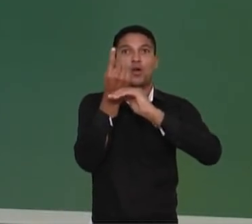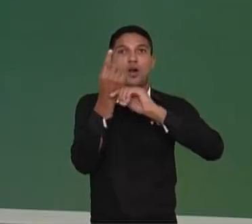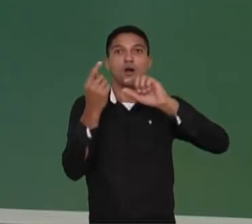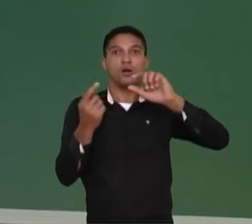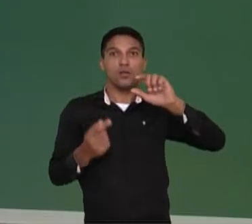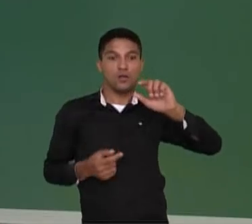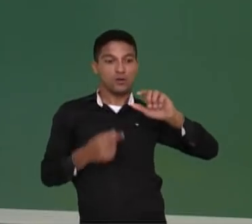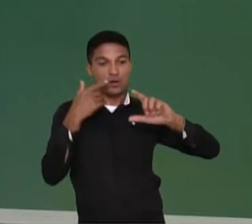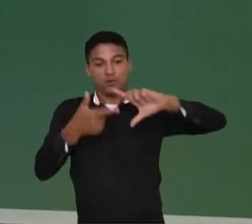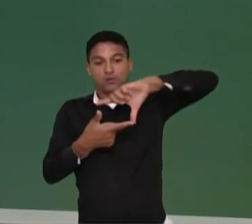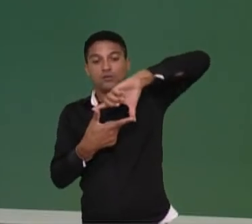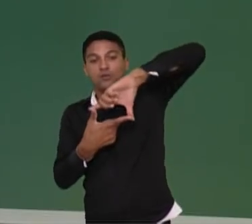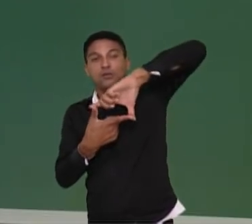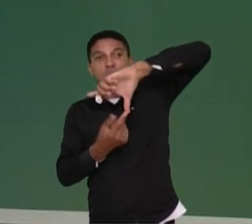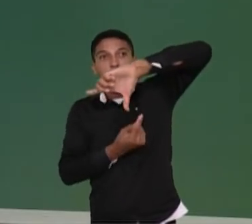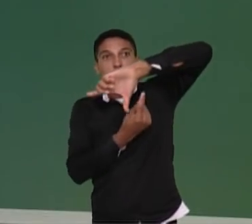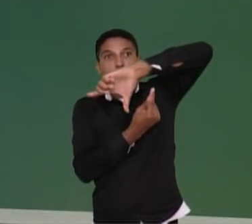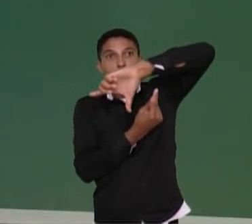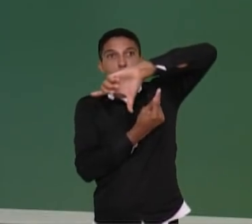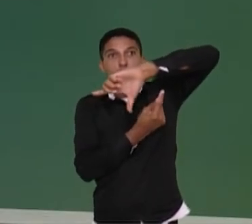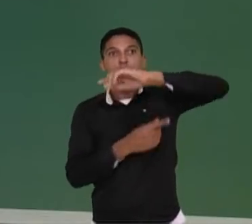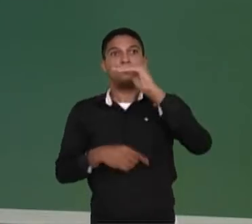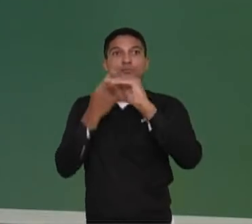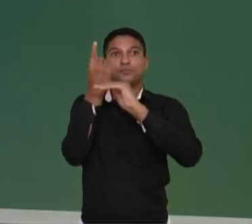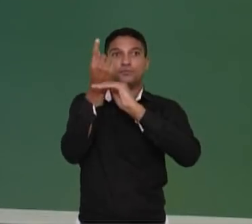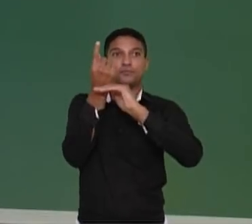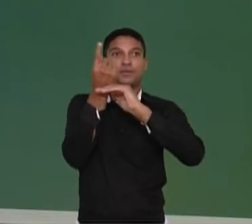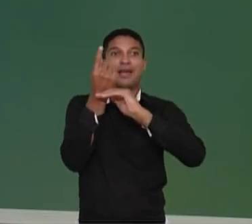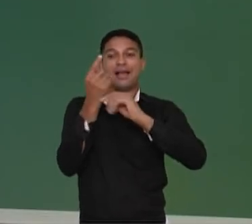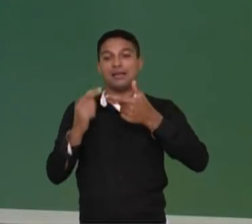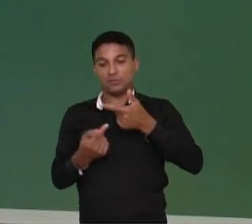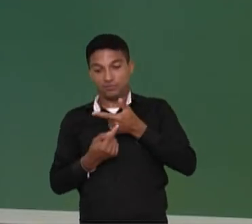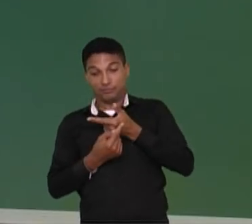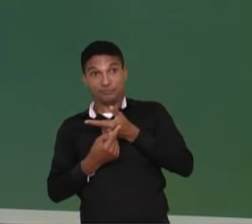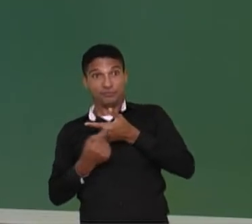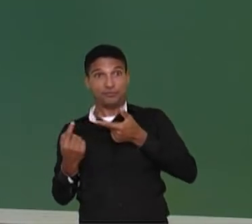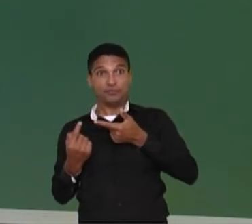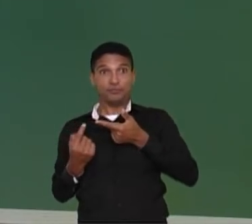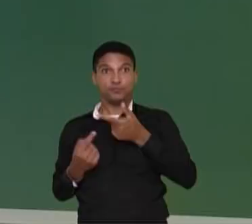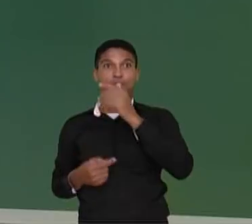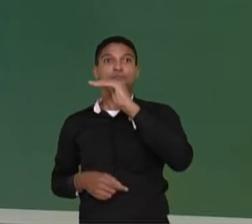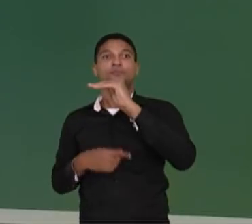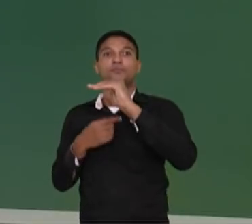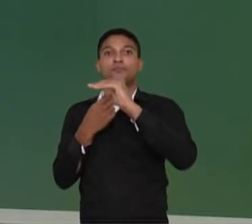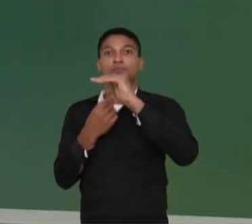e x dividido por 1. Agora, olha o que vai acontecer aí.